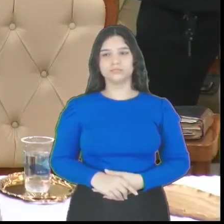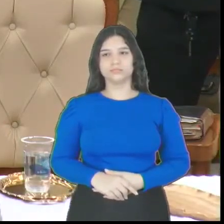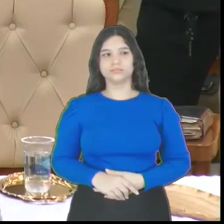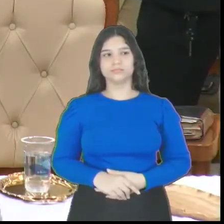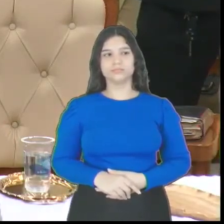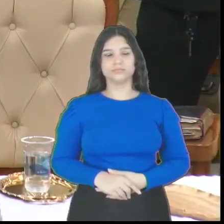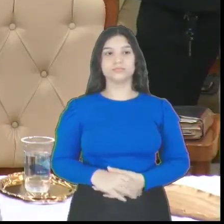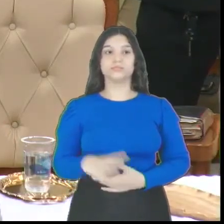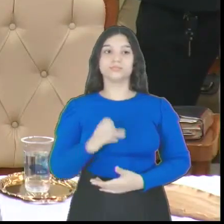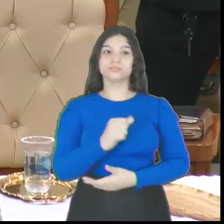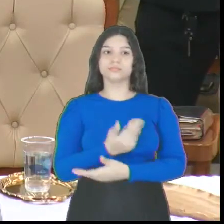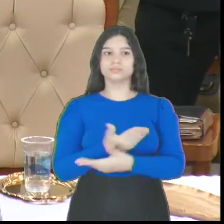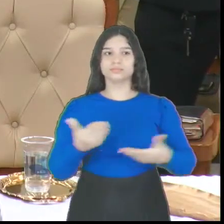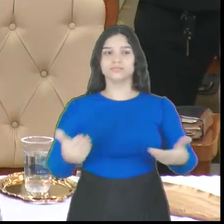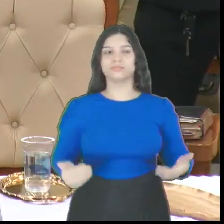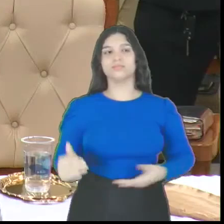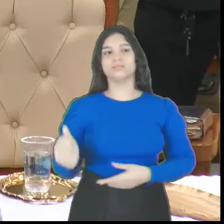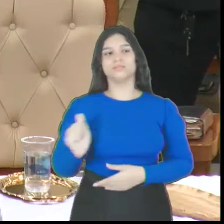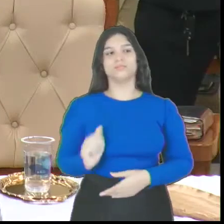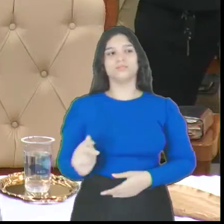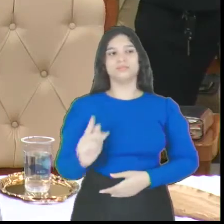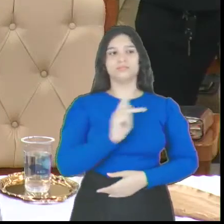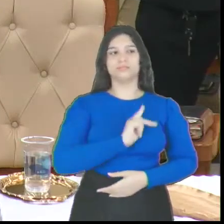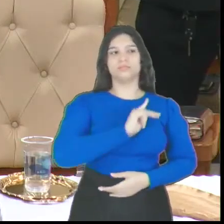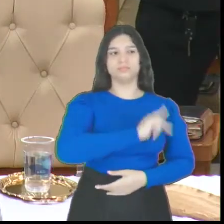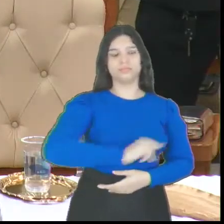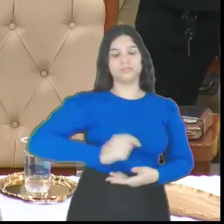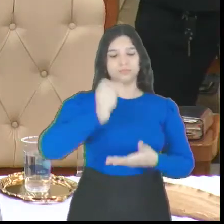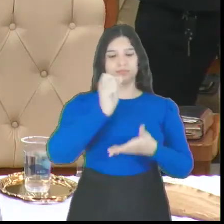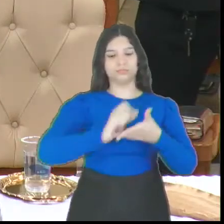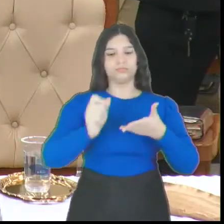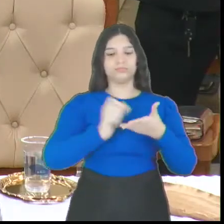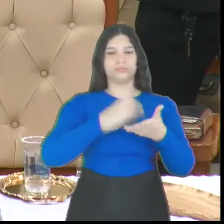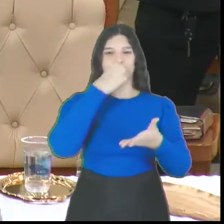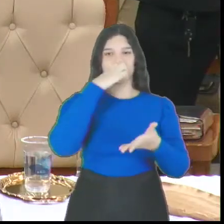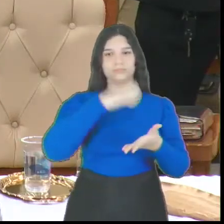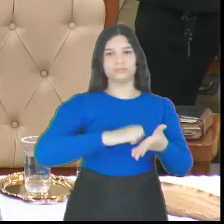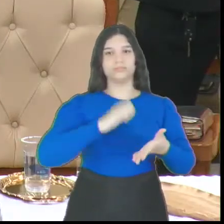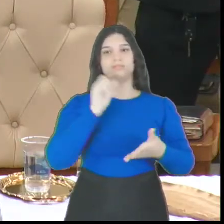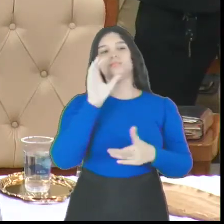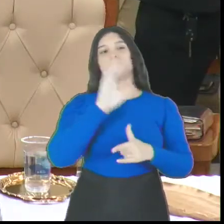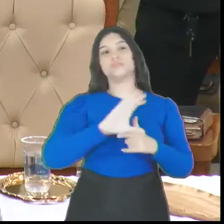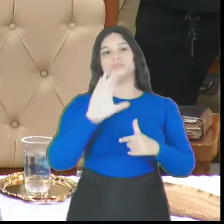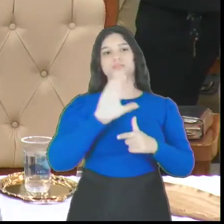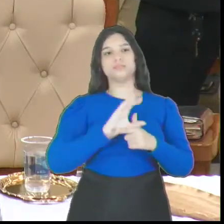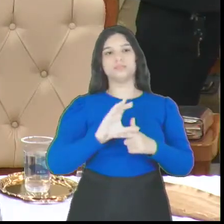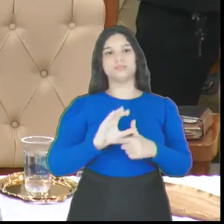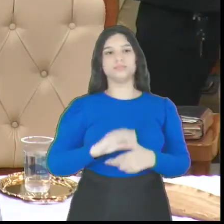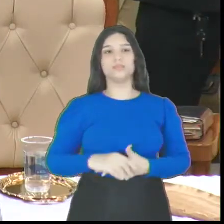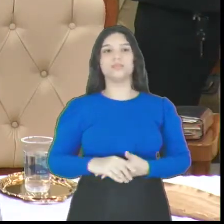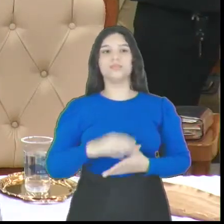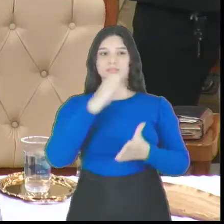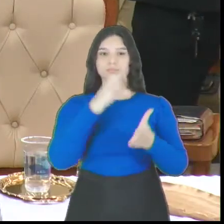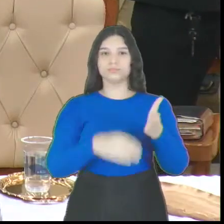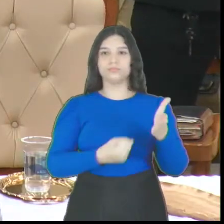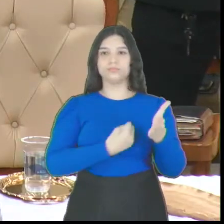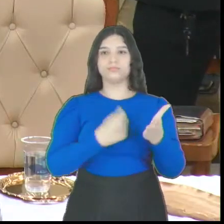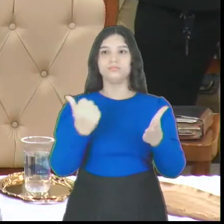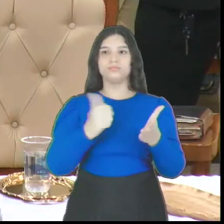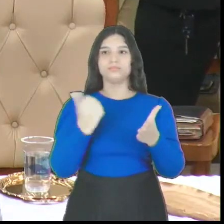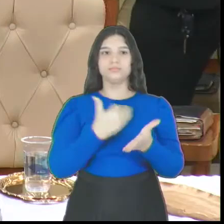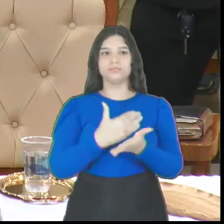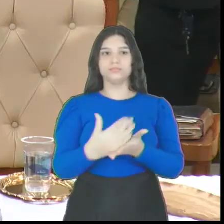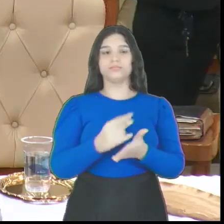Meus queridos, o santo apóstolo Paulo, escrevendo a sua epístola aos Coríntios, no capítulo 11, a começar do